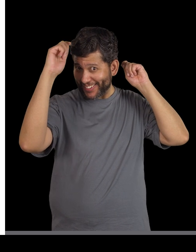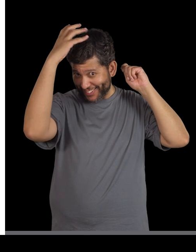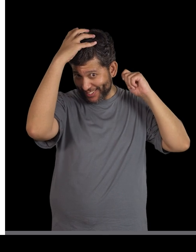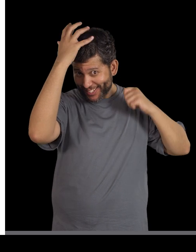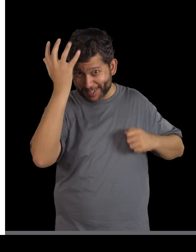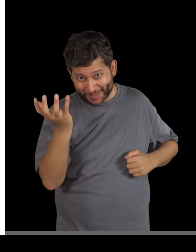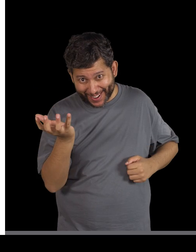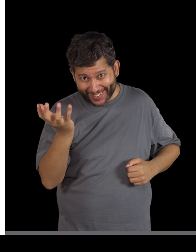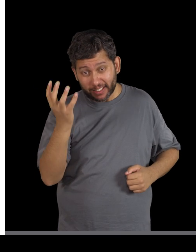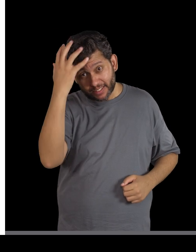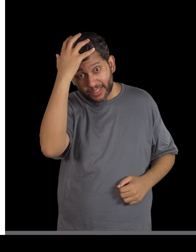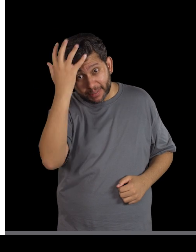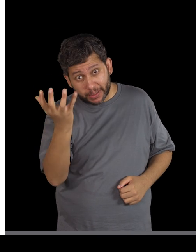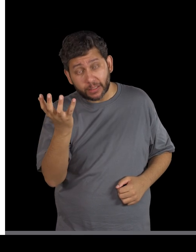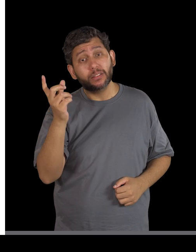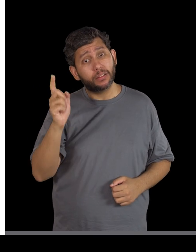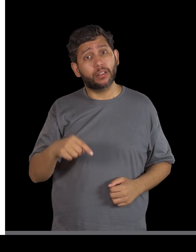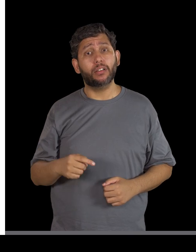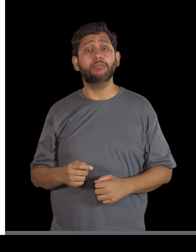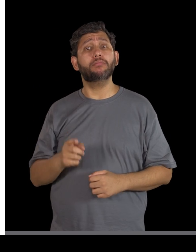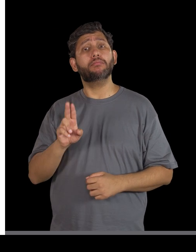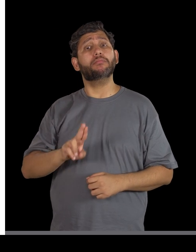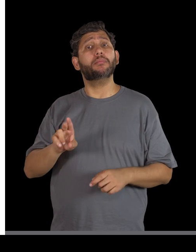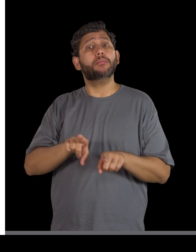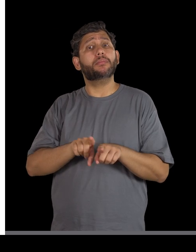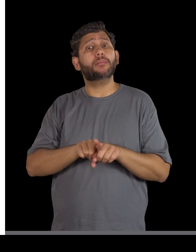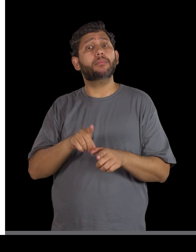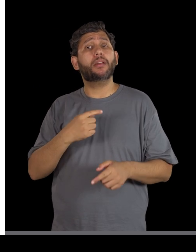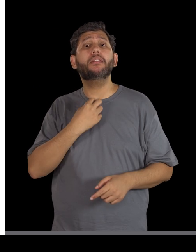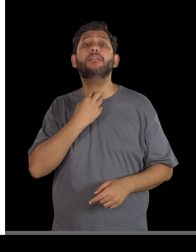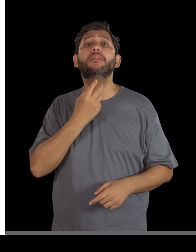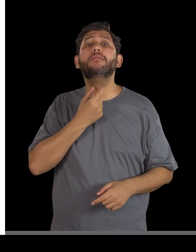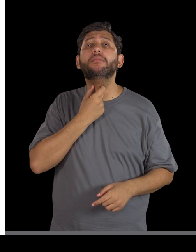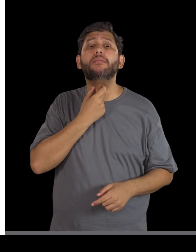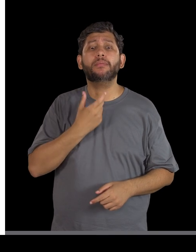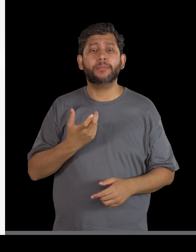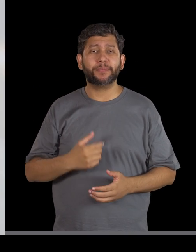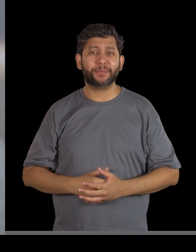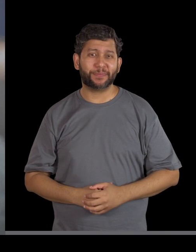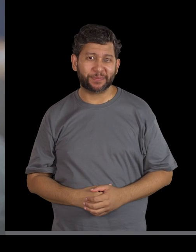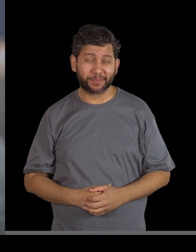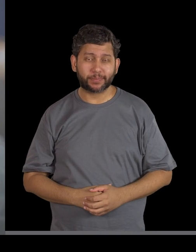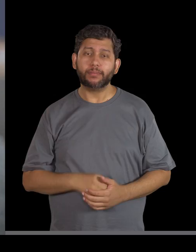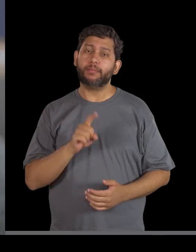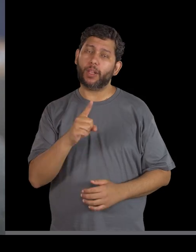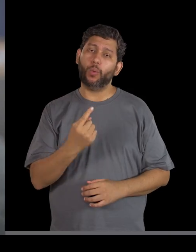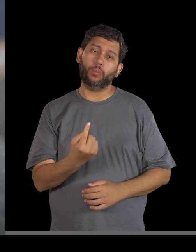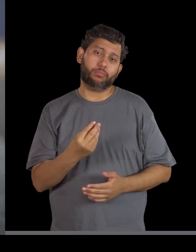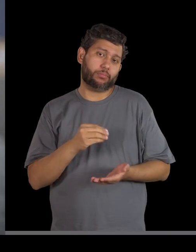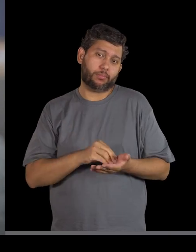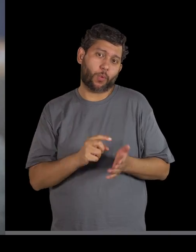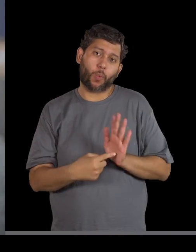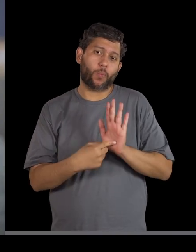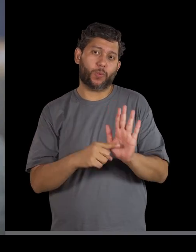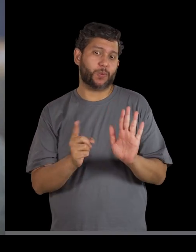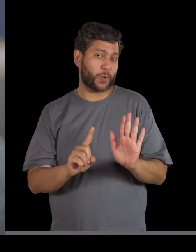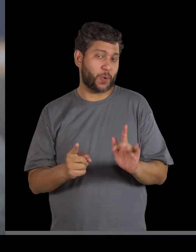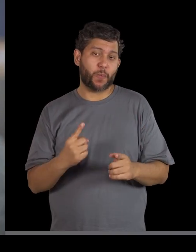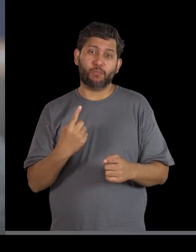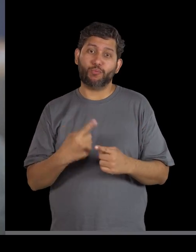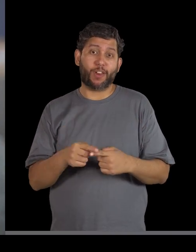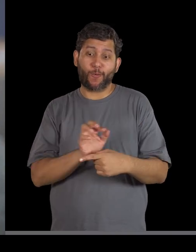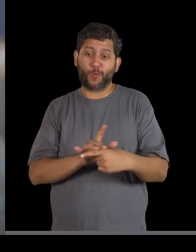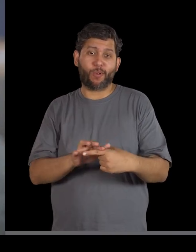Hat. É algo que acontece aqui atrás que também não é difícil pra gente produzir. E um símbolo que não tá aqui porque ele também não é